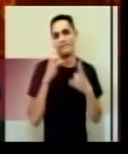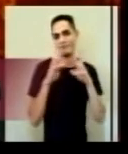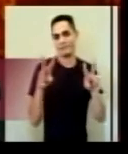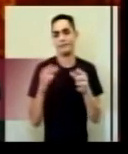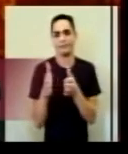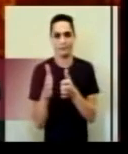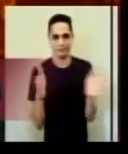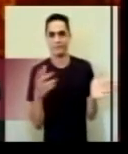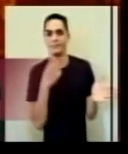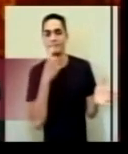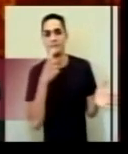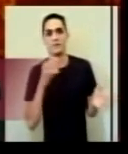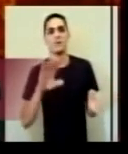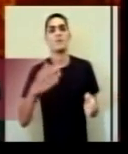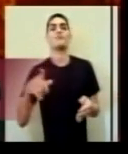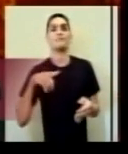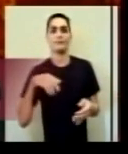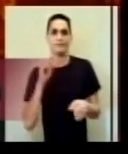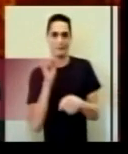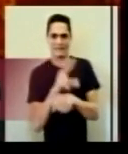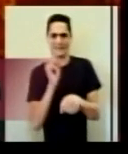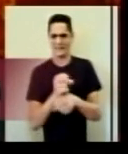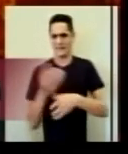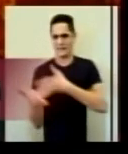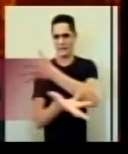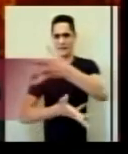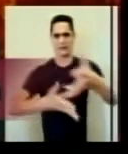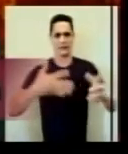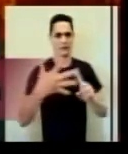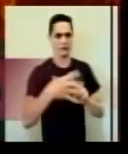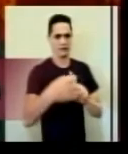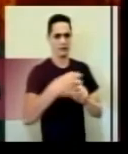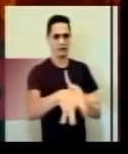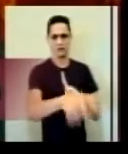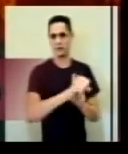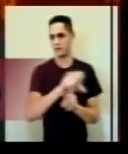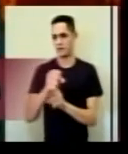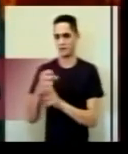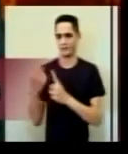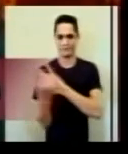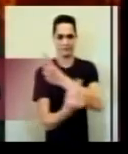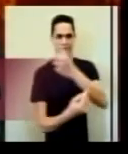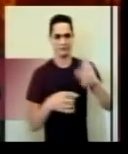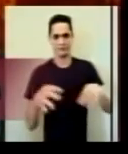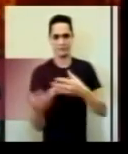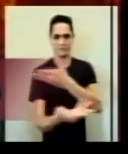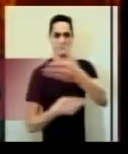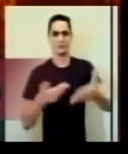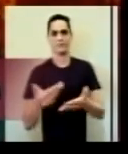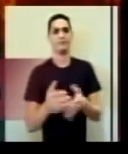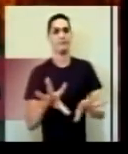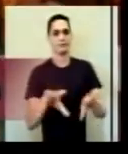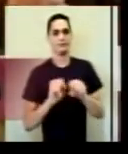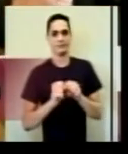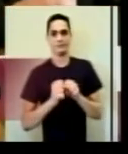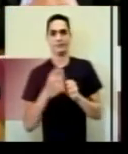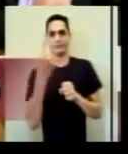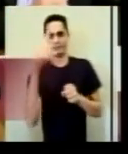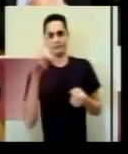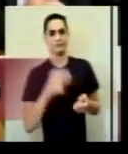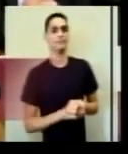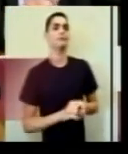grandes vantagens em fazer fase vermelha, enquanto eu tenho grande circulação viral e que eu